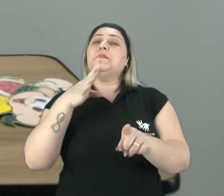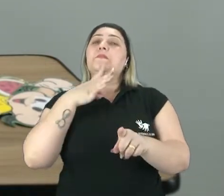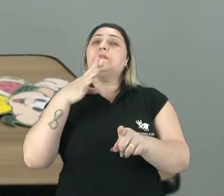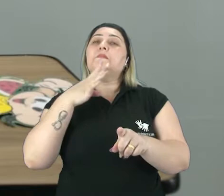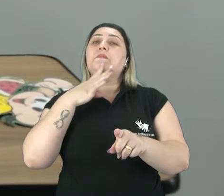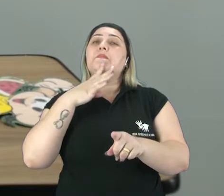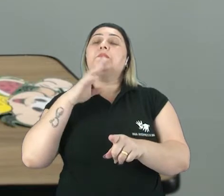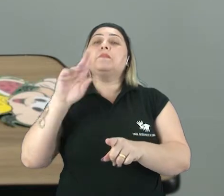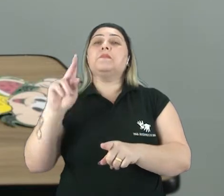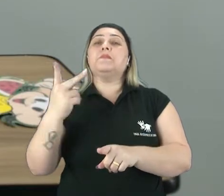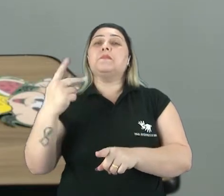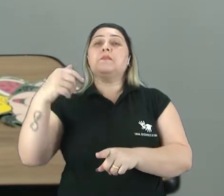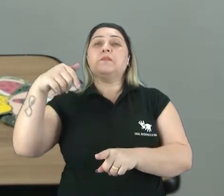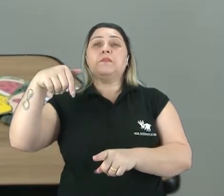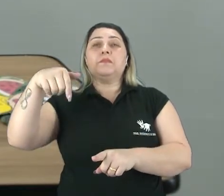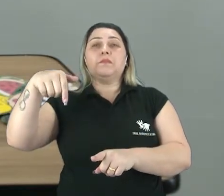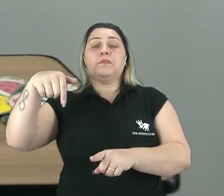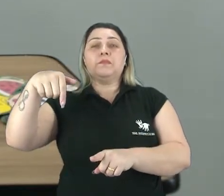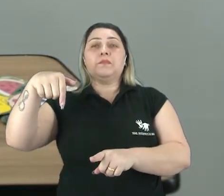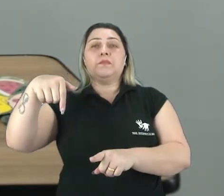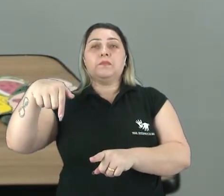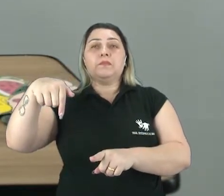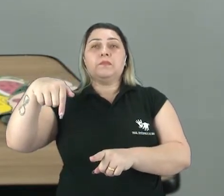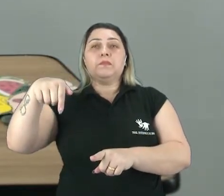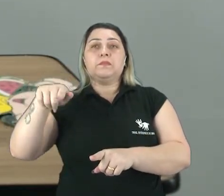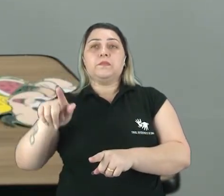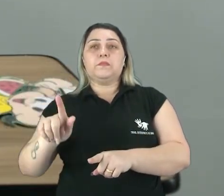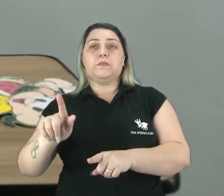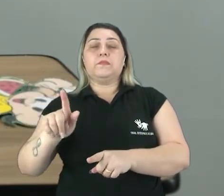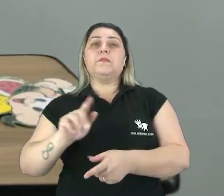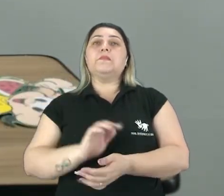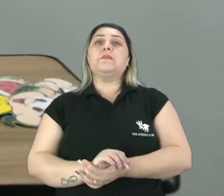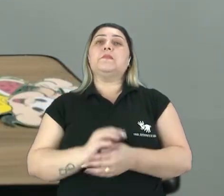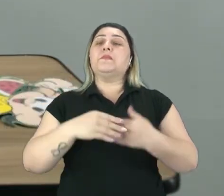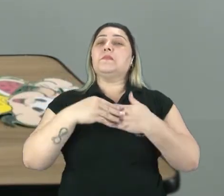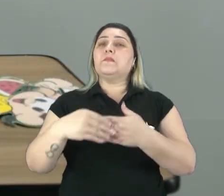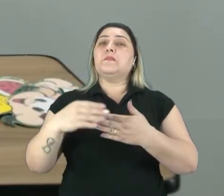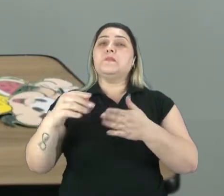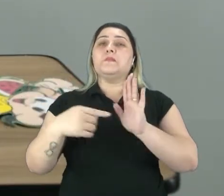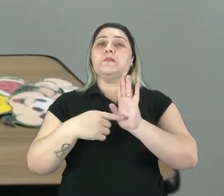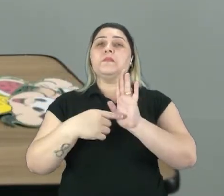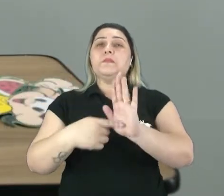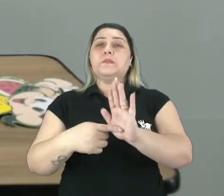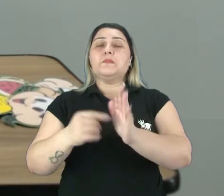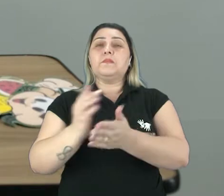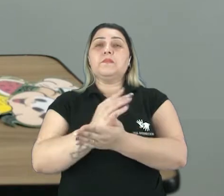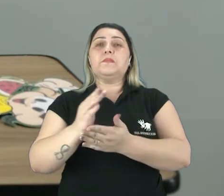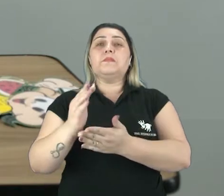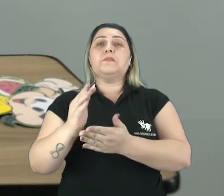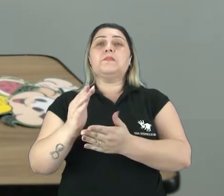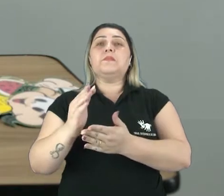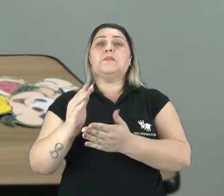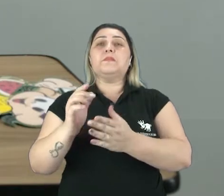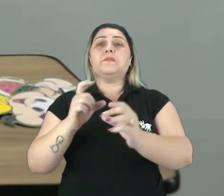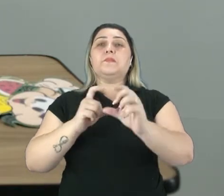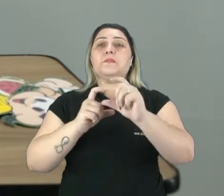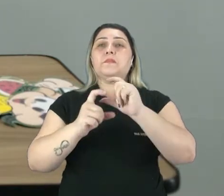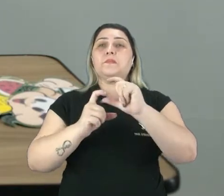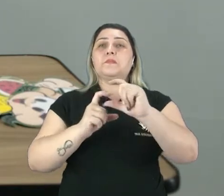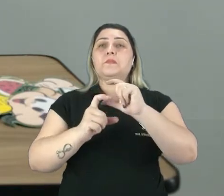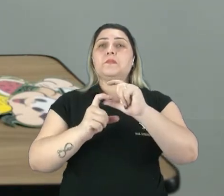como HQ. Eu trouxe para mostrar para vocês alguns gibis.